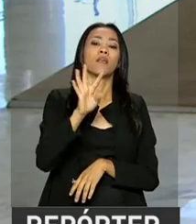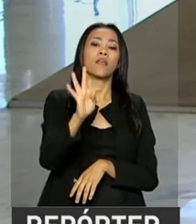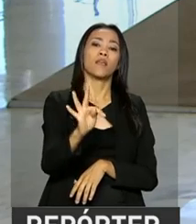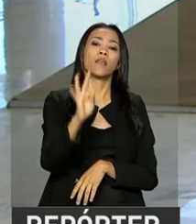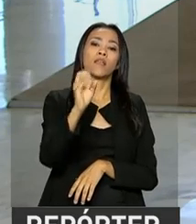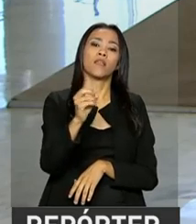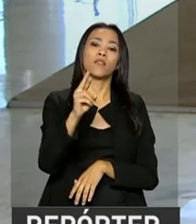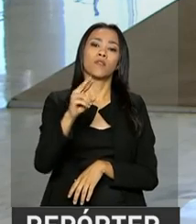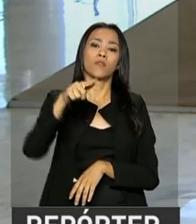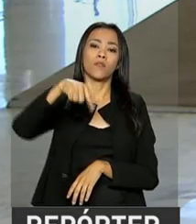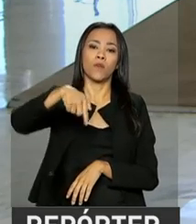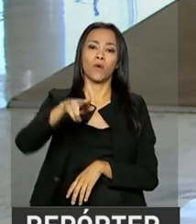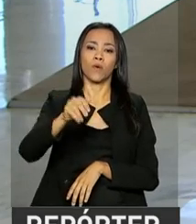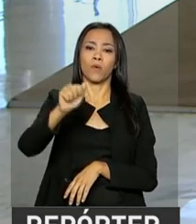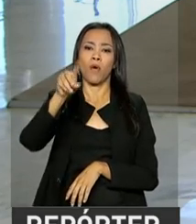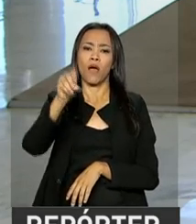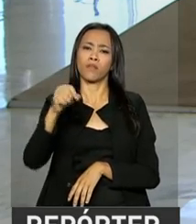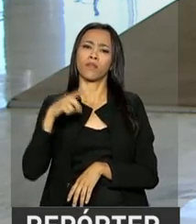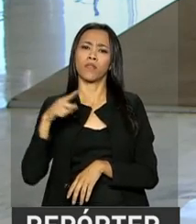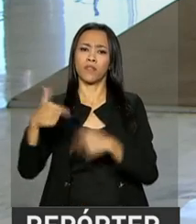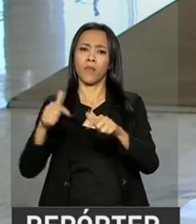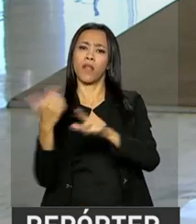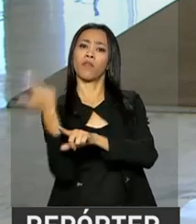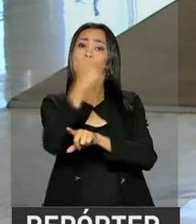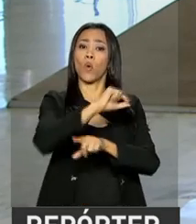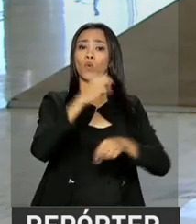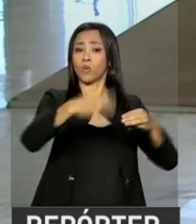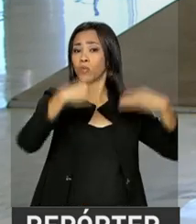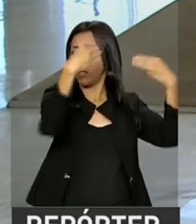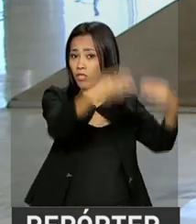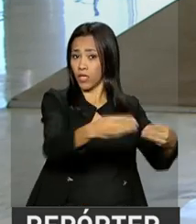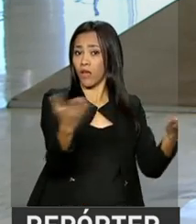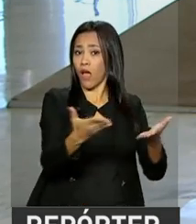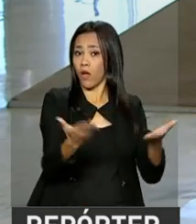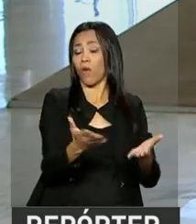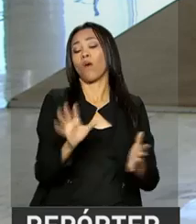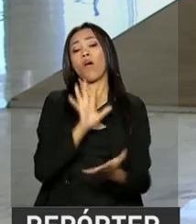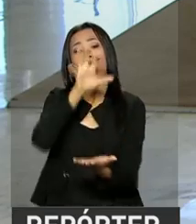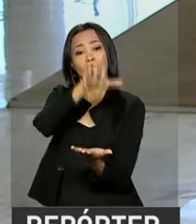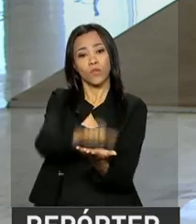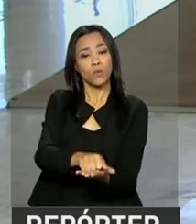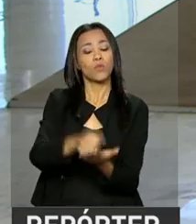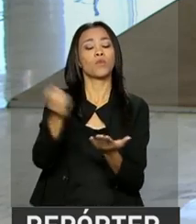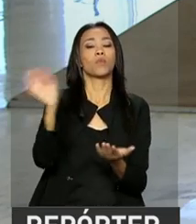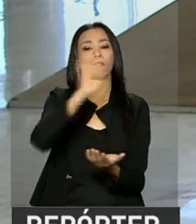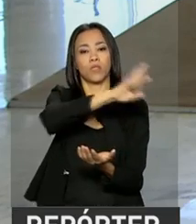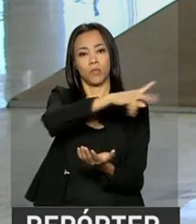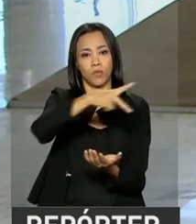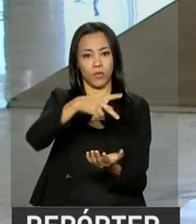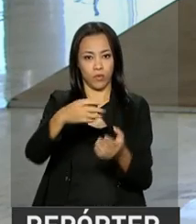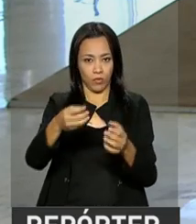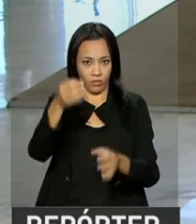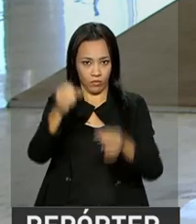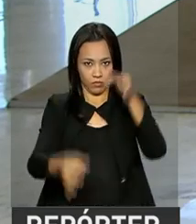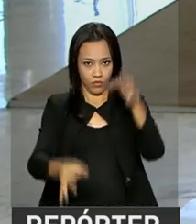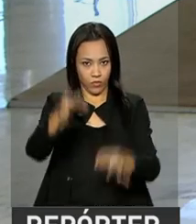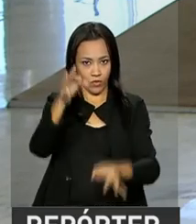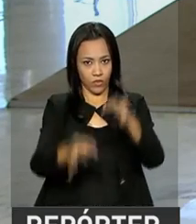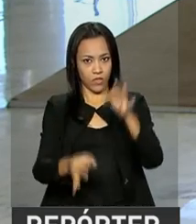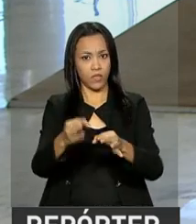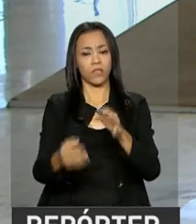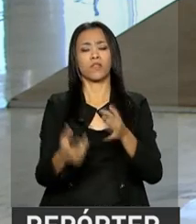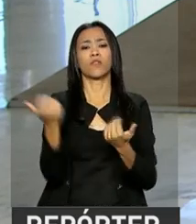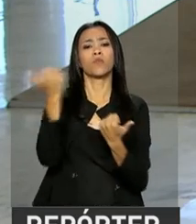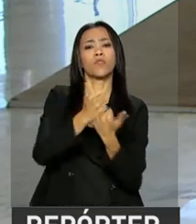Transparência fiscalização e Controladoria Geral da União assume a justiça em substituição ao deputado federal Osmar serr a